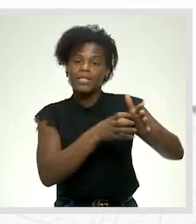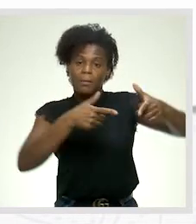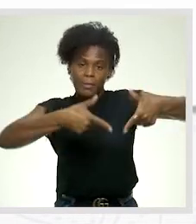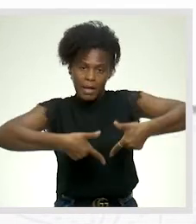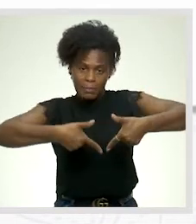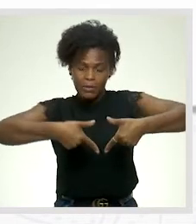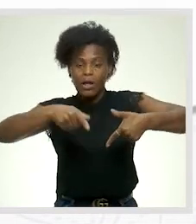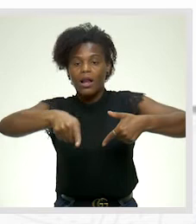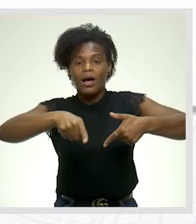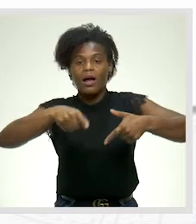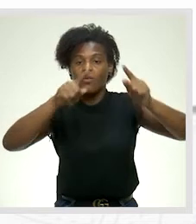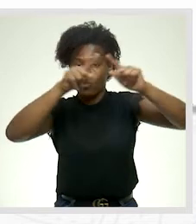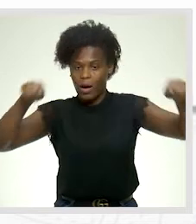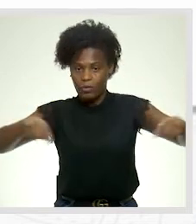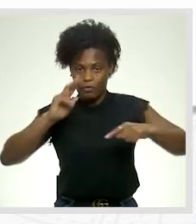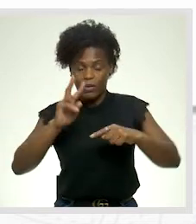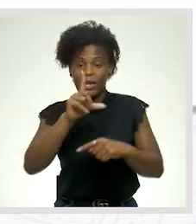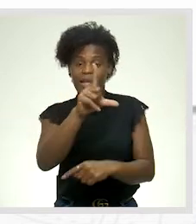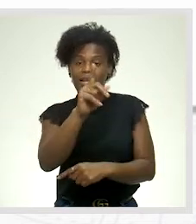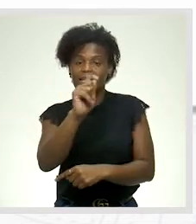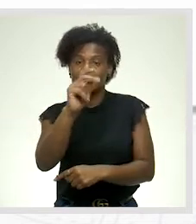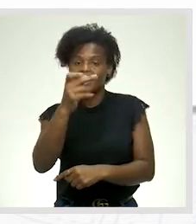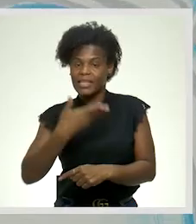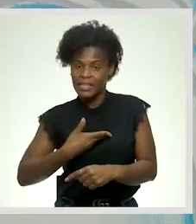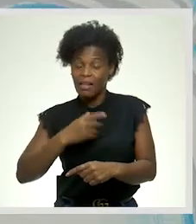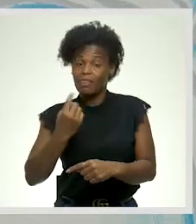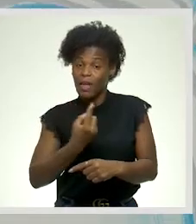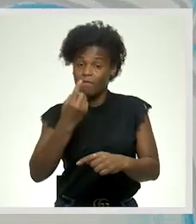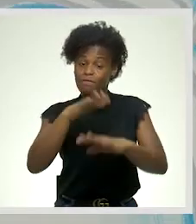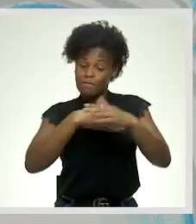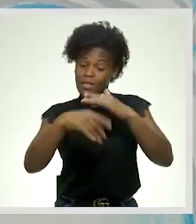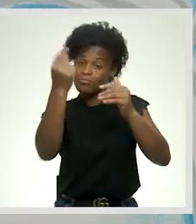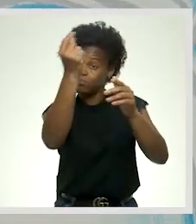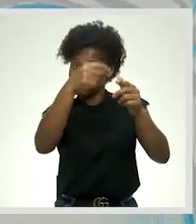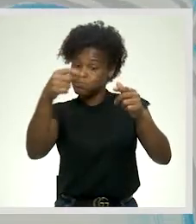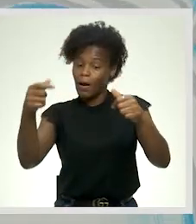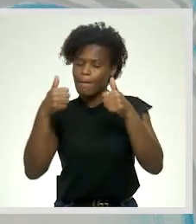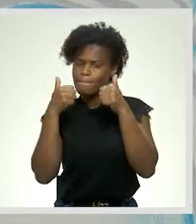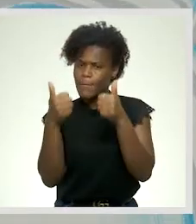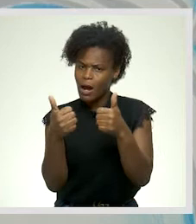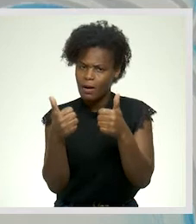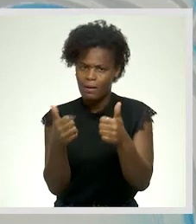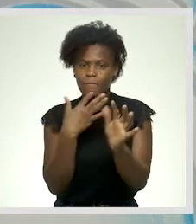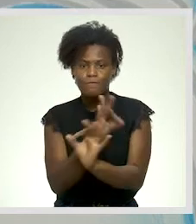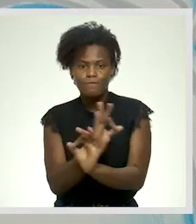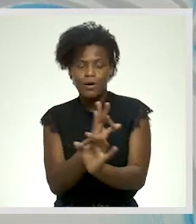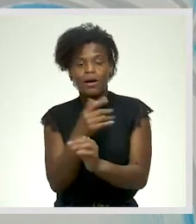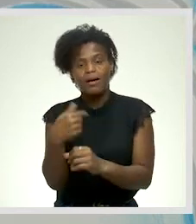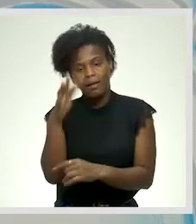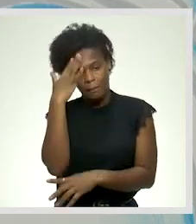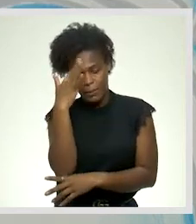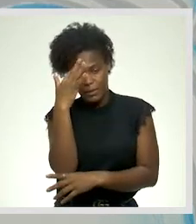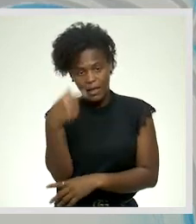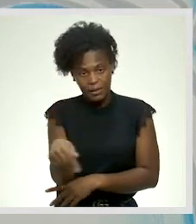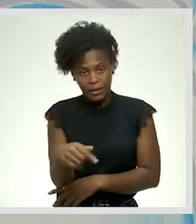no quadro. Então, o lead deve ser construído de tal maneira, bem feita, que tenha a